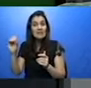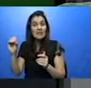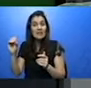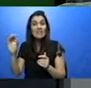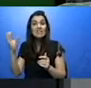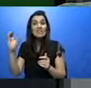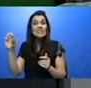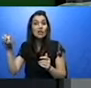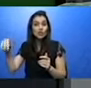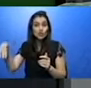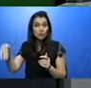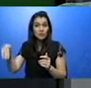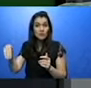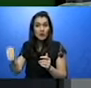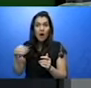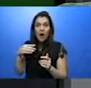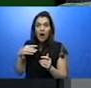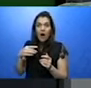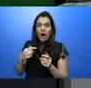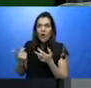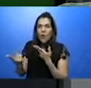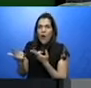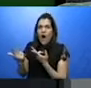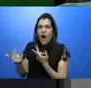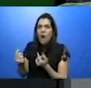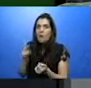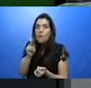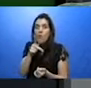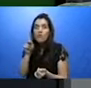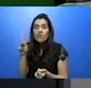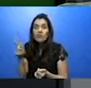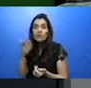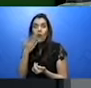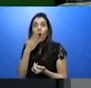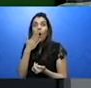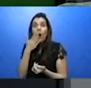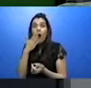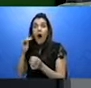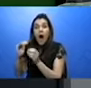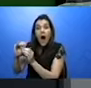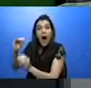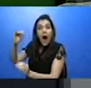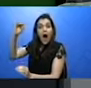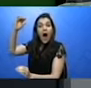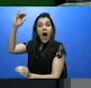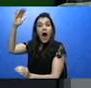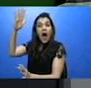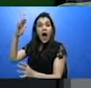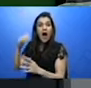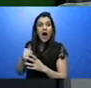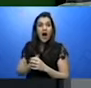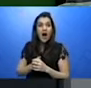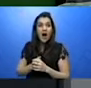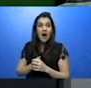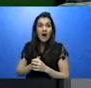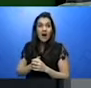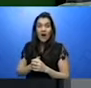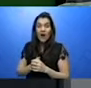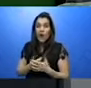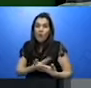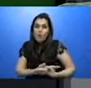vocês que eu tinha 1,60? O bebê da girafa já pode nascer maior do que a professora, né? Eu sei que eu não sou muito alta, mas